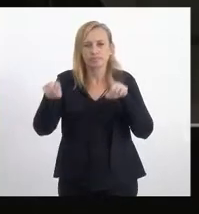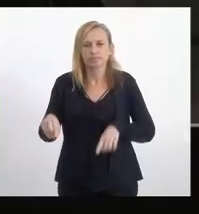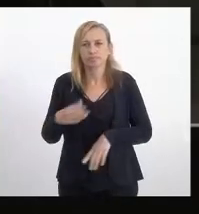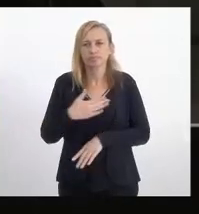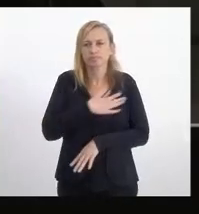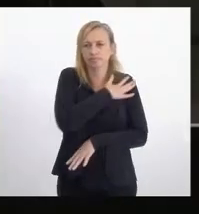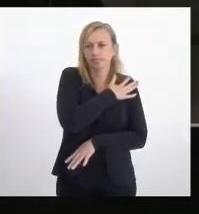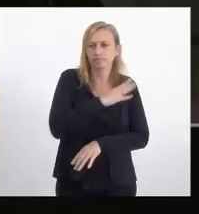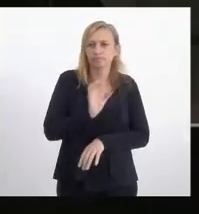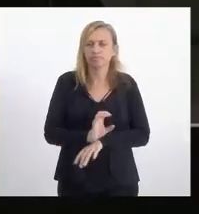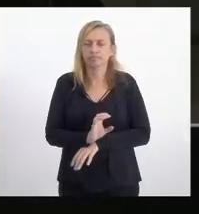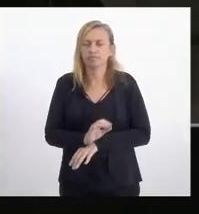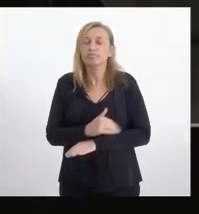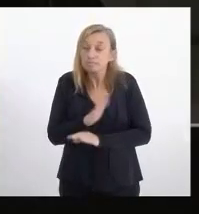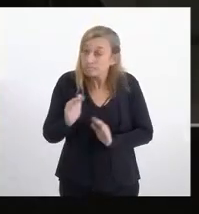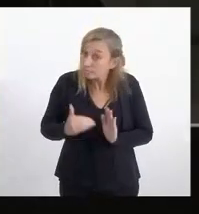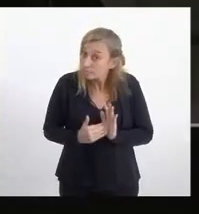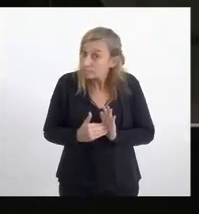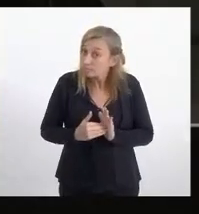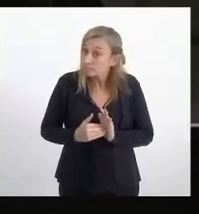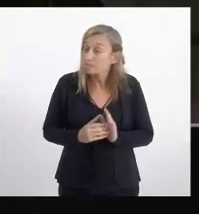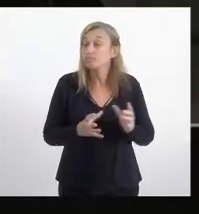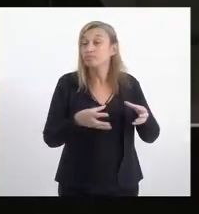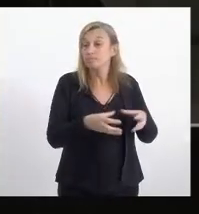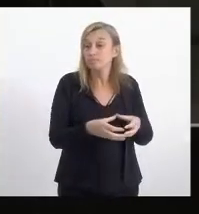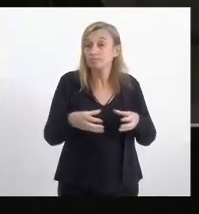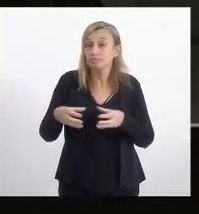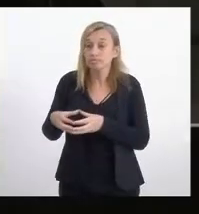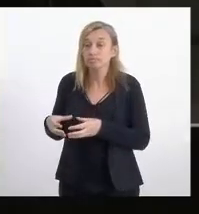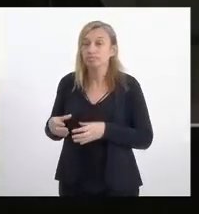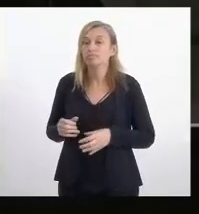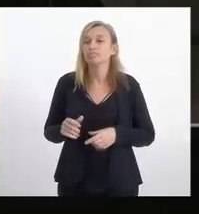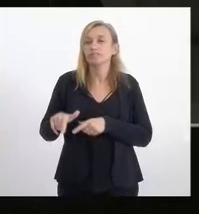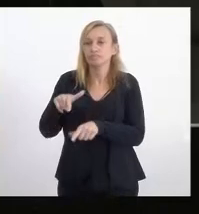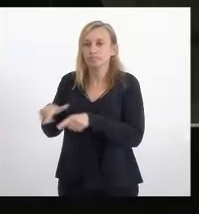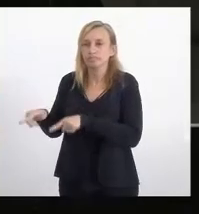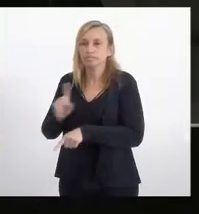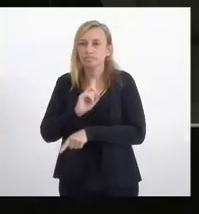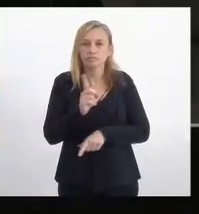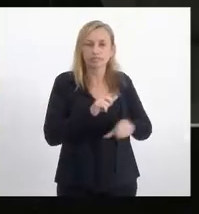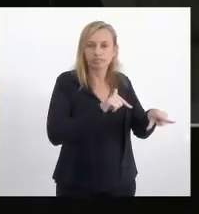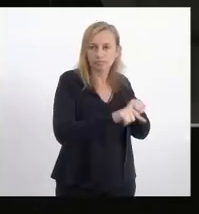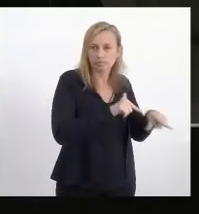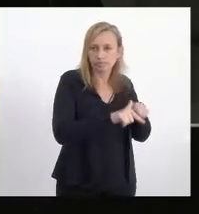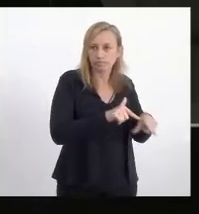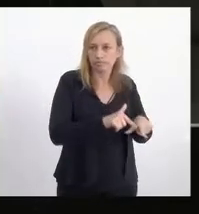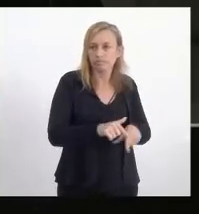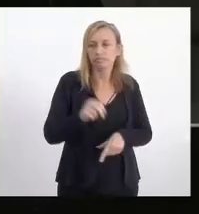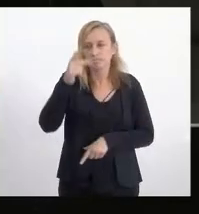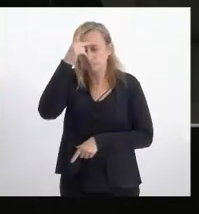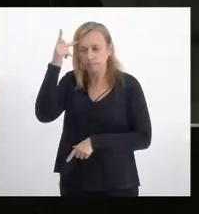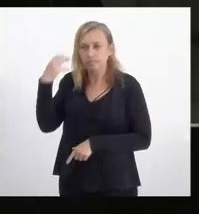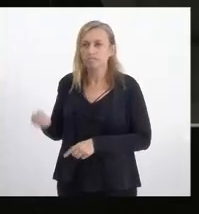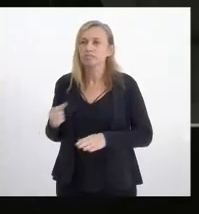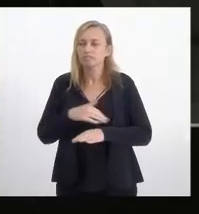militares do Estado a todos todos de todas as corporações ativo inativo e pensionistas todos serão beneficiados então